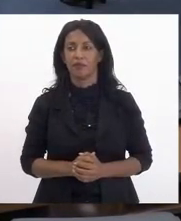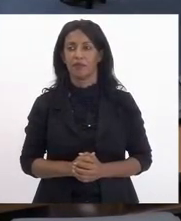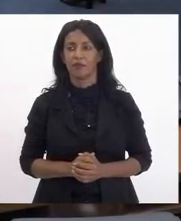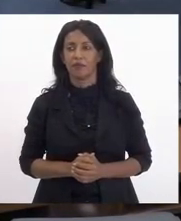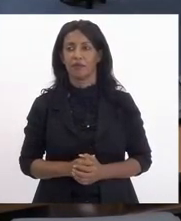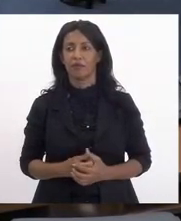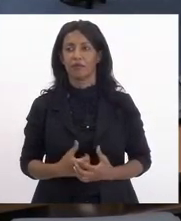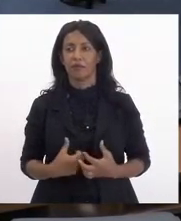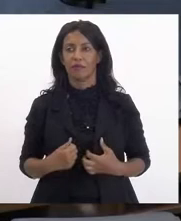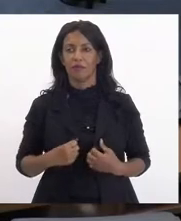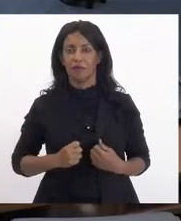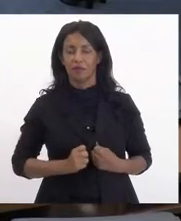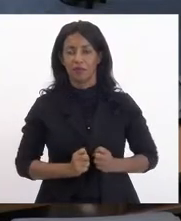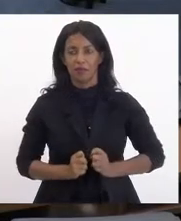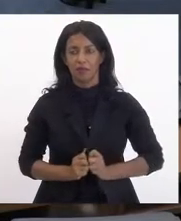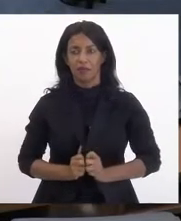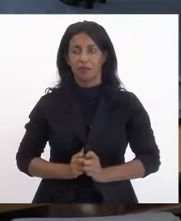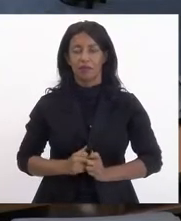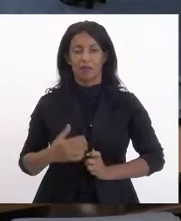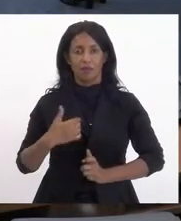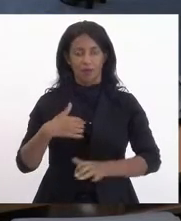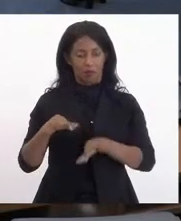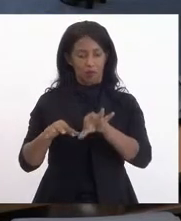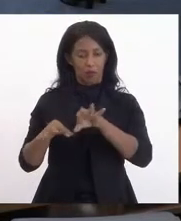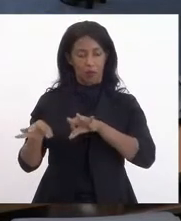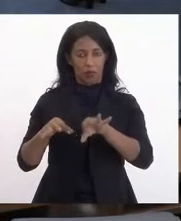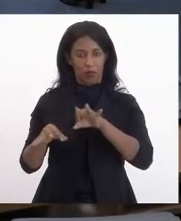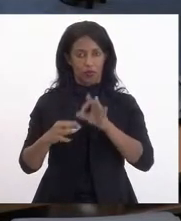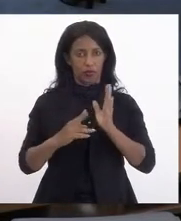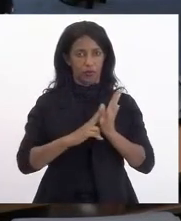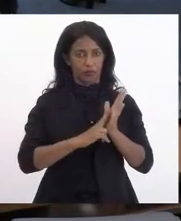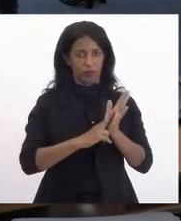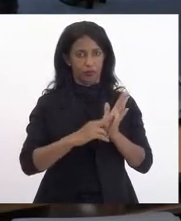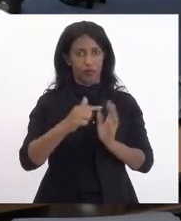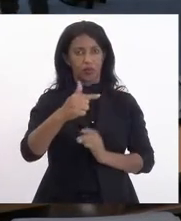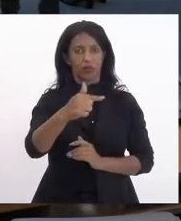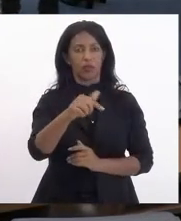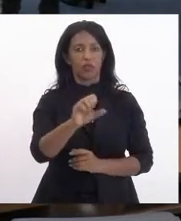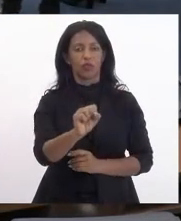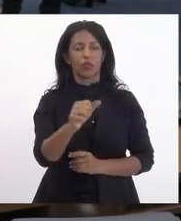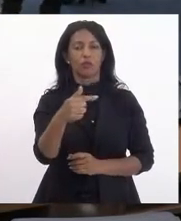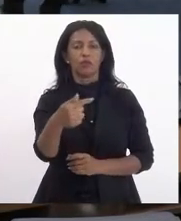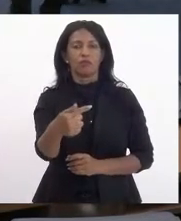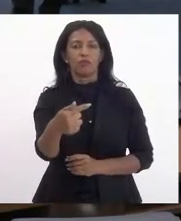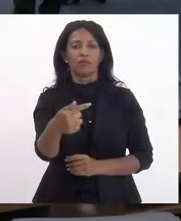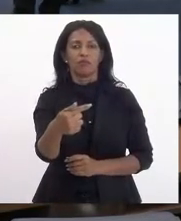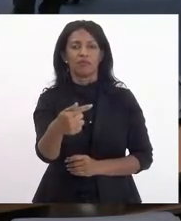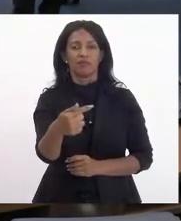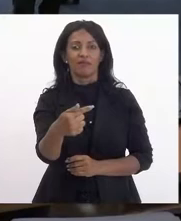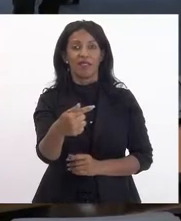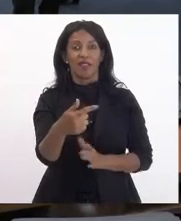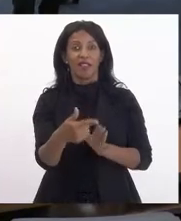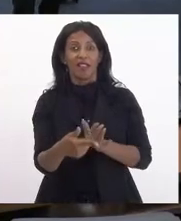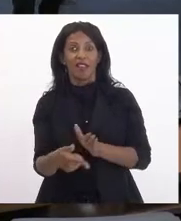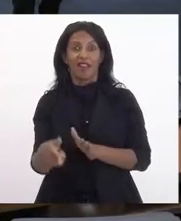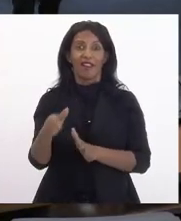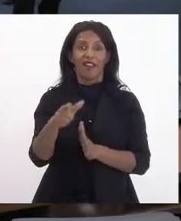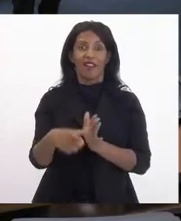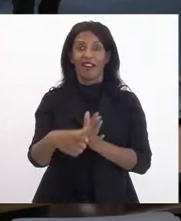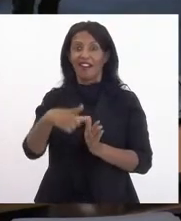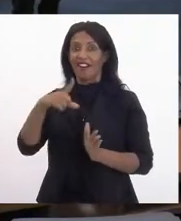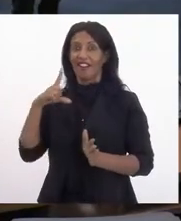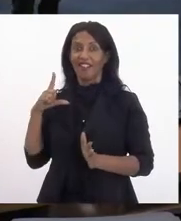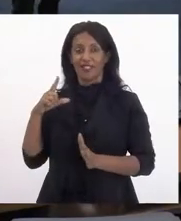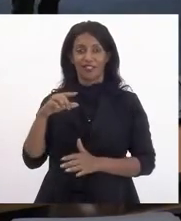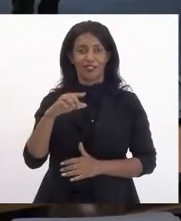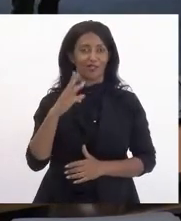eu... Nós deixamos todos para o final. Tá, meu projeto de resolução é o 787, Mink. É antes do Valdec. Muito